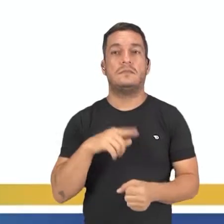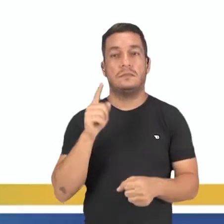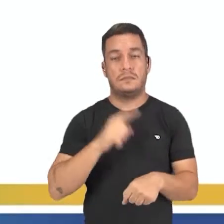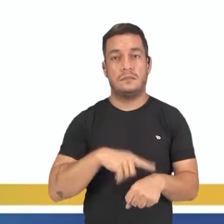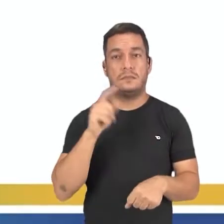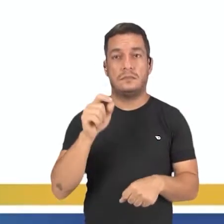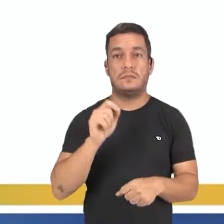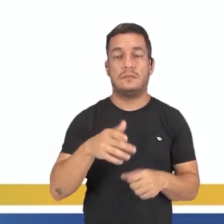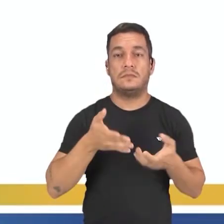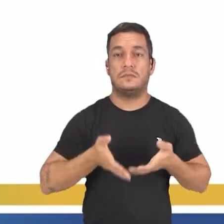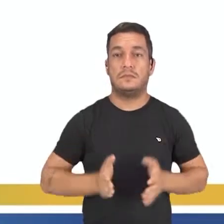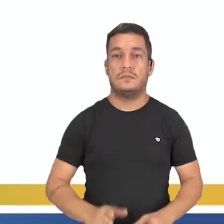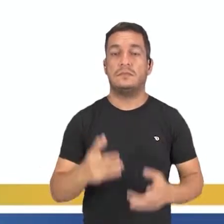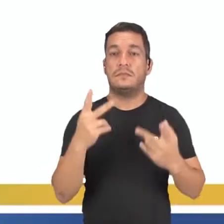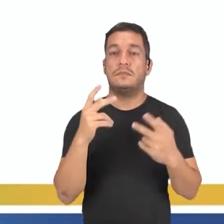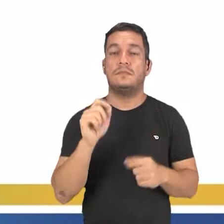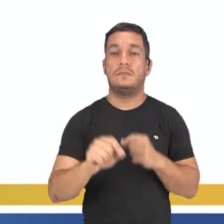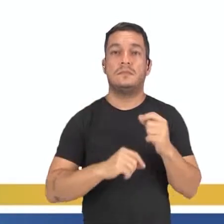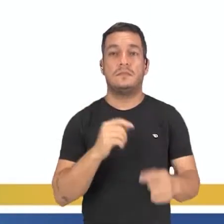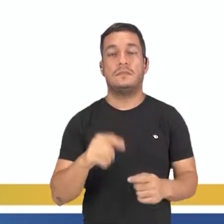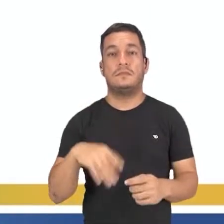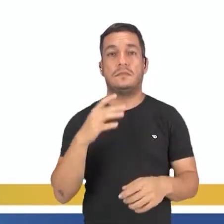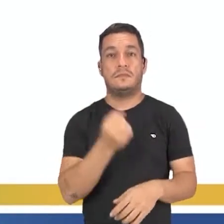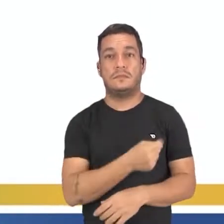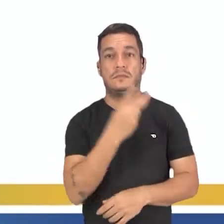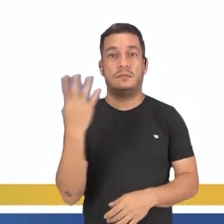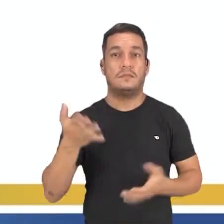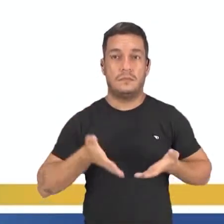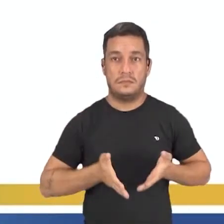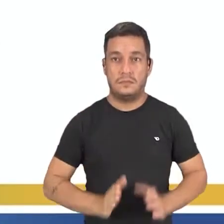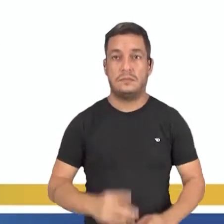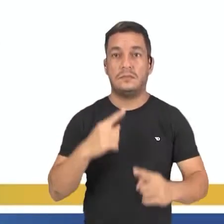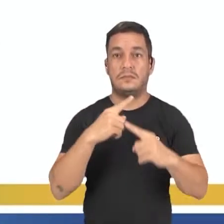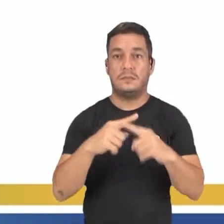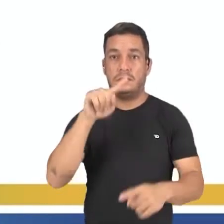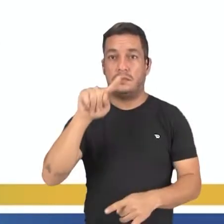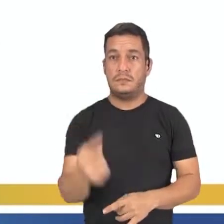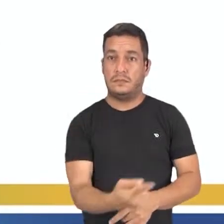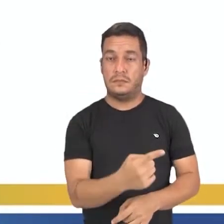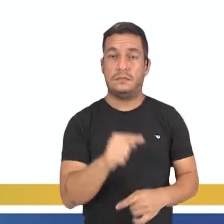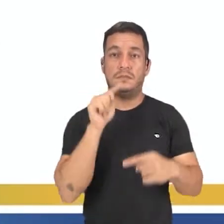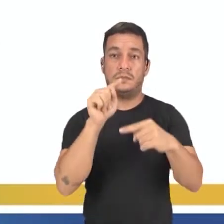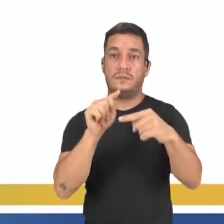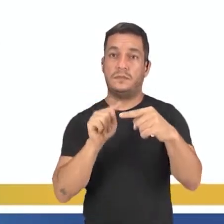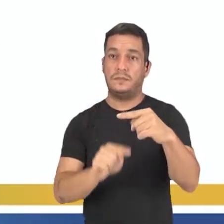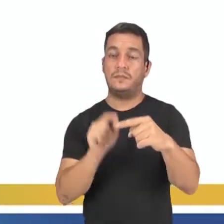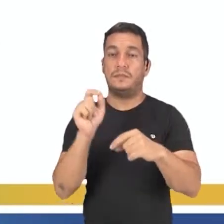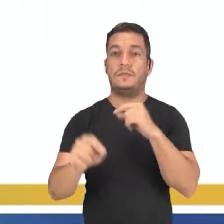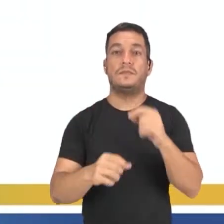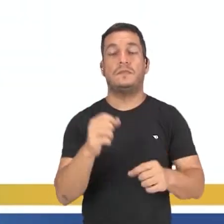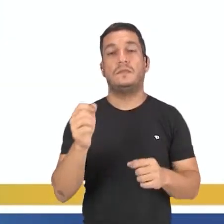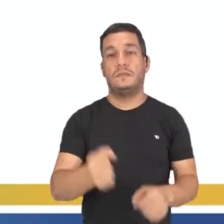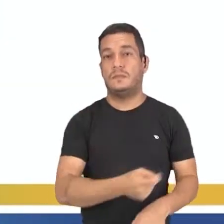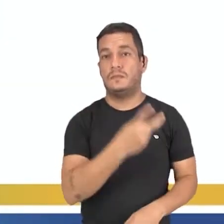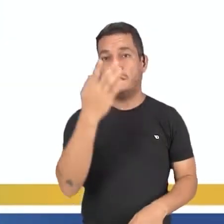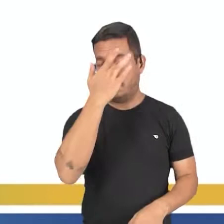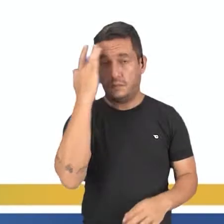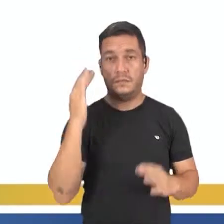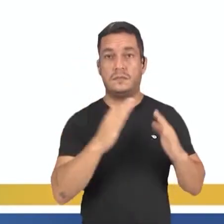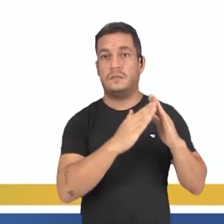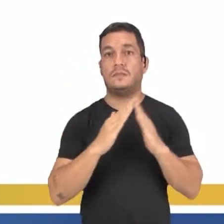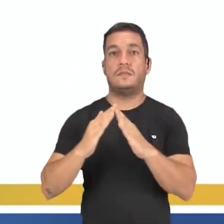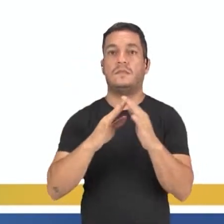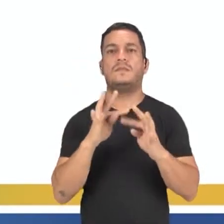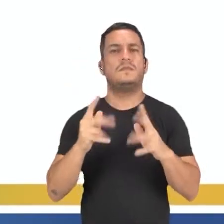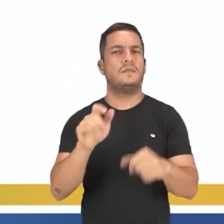de natalidade é igual a número de nascimentos vezes 1000, dividido pelo número de habitantes de todo